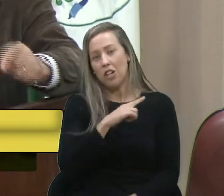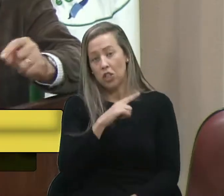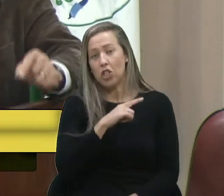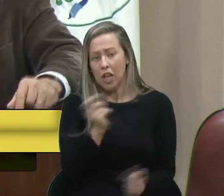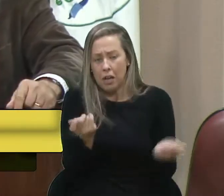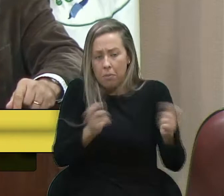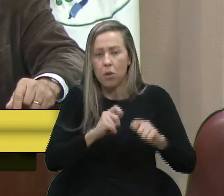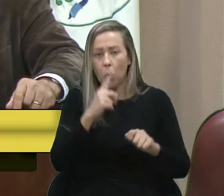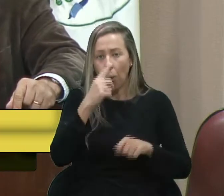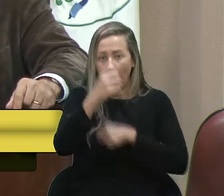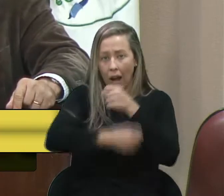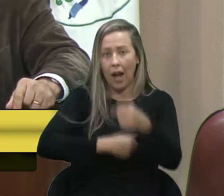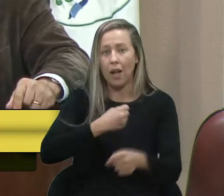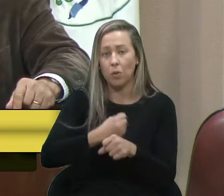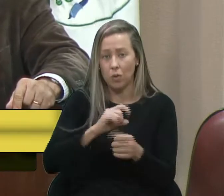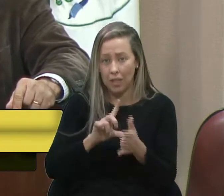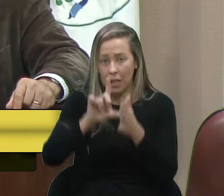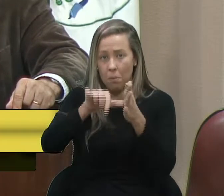E um ano depois,